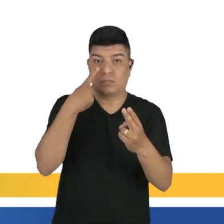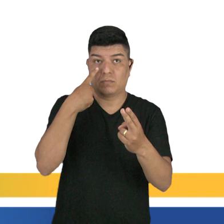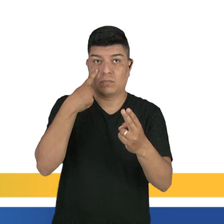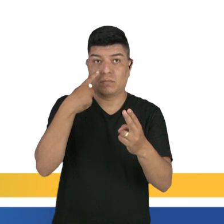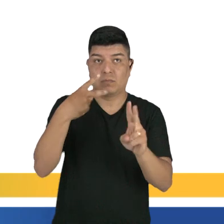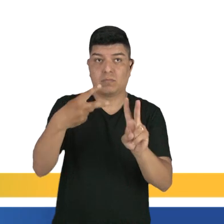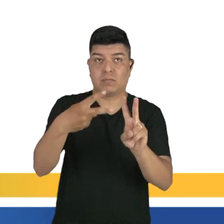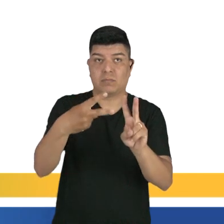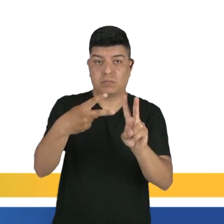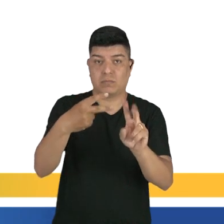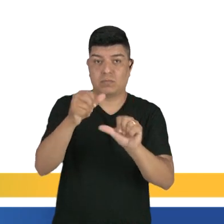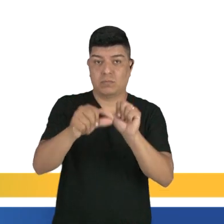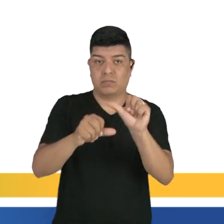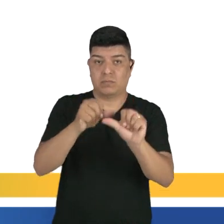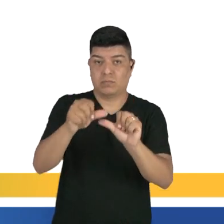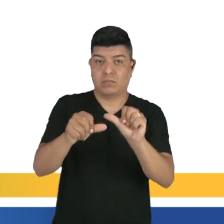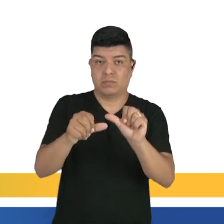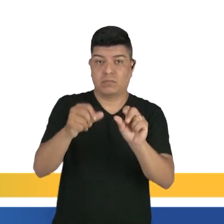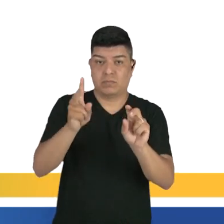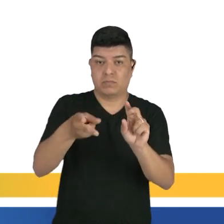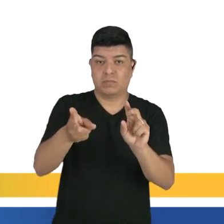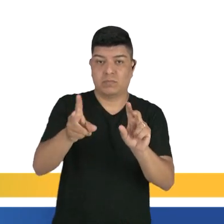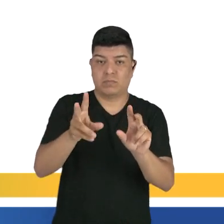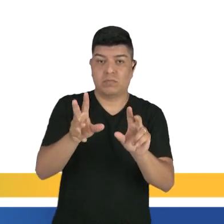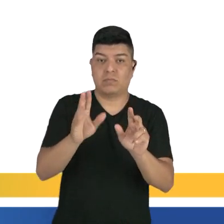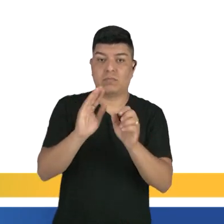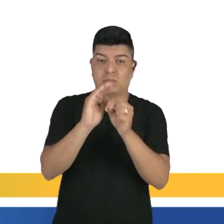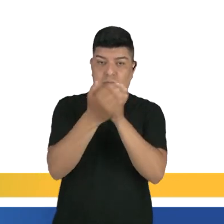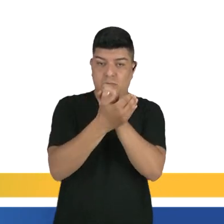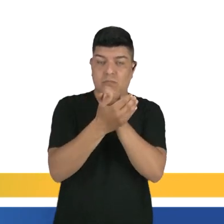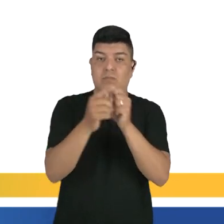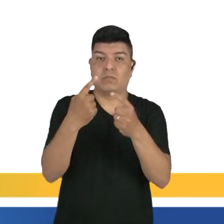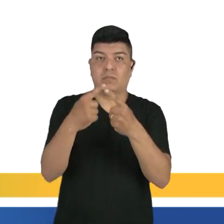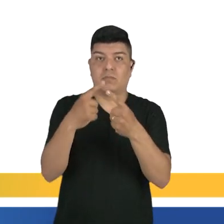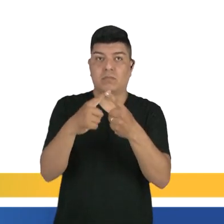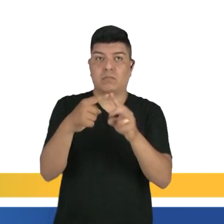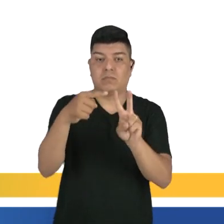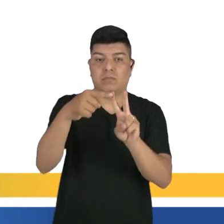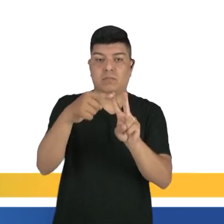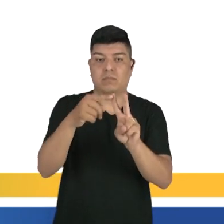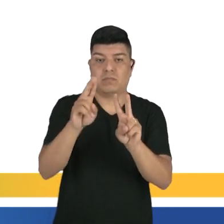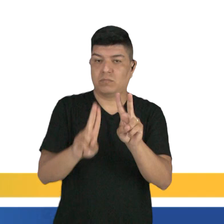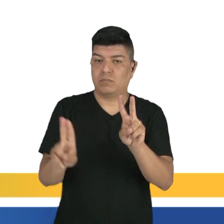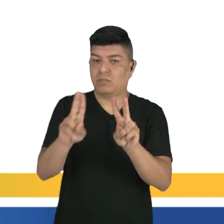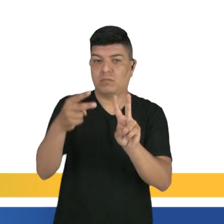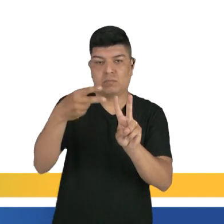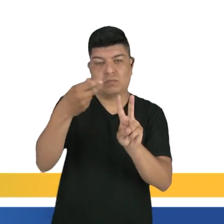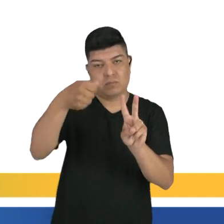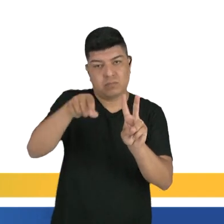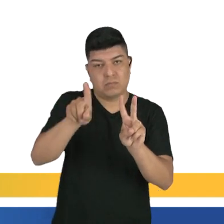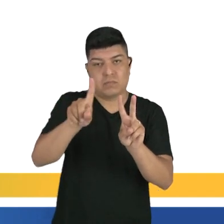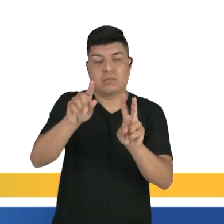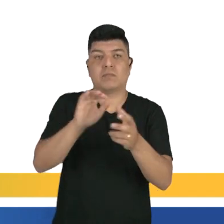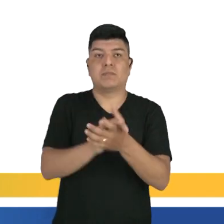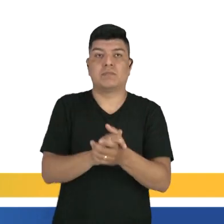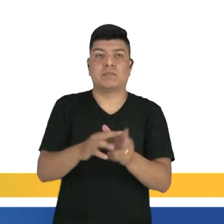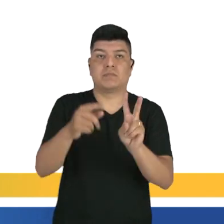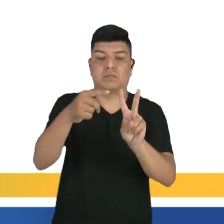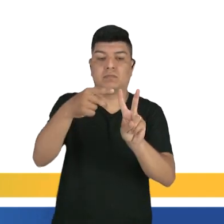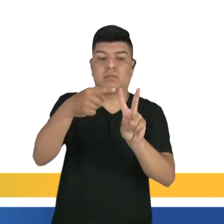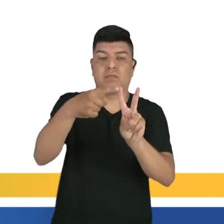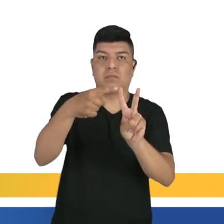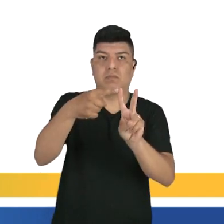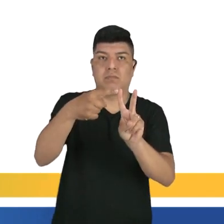Perceba que o 2 virou índice da raiz, mas ele vai ser omitido, porque quando a gente trabalha com raiz quadrada, a gente não coloca o 2, não é necessário. E aí